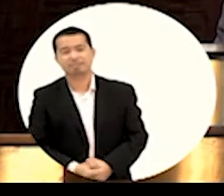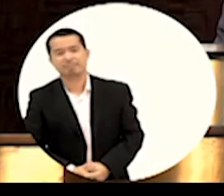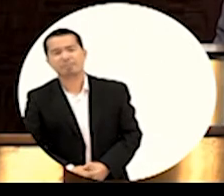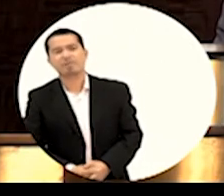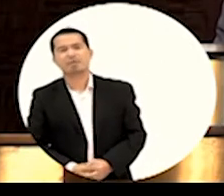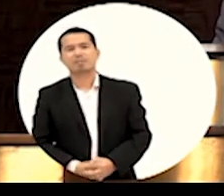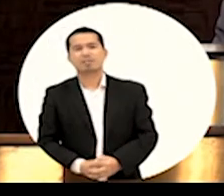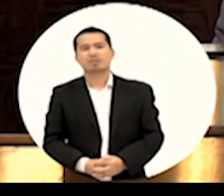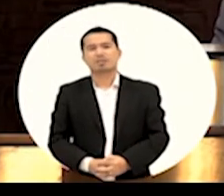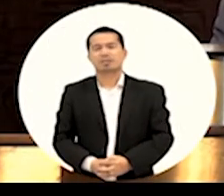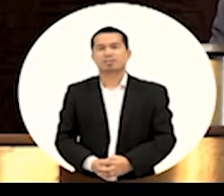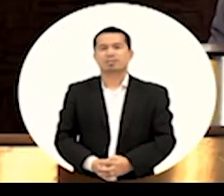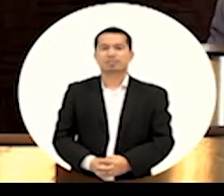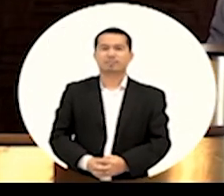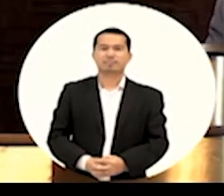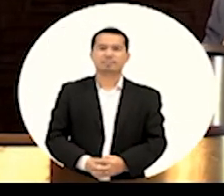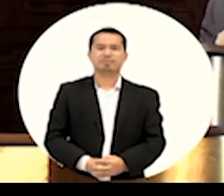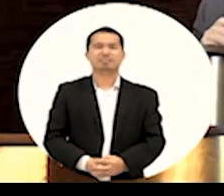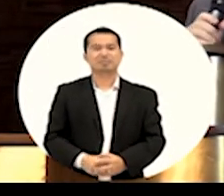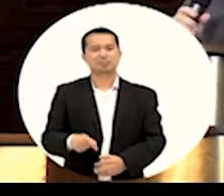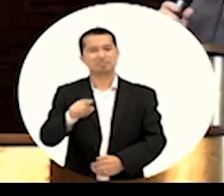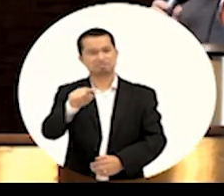Amém e amém.